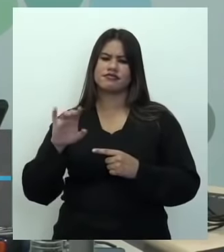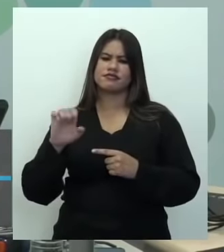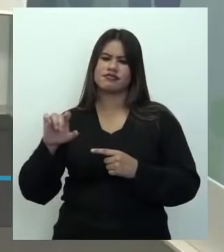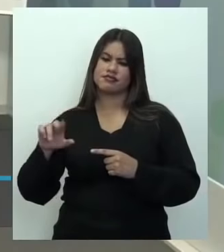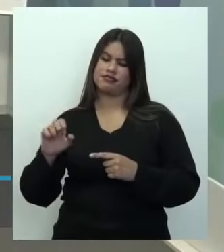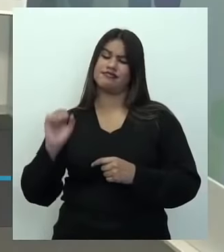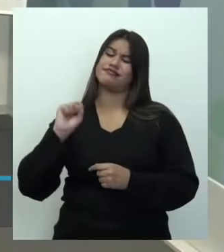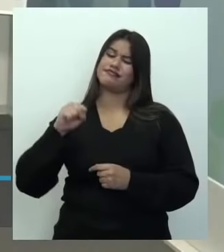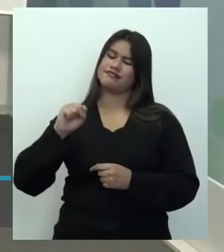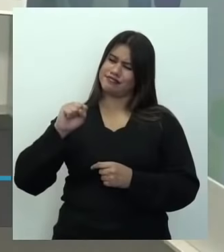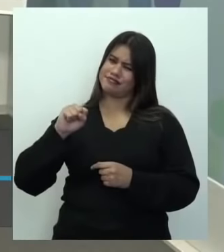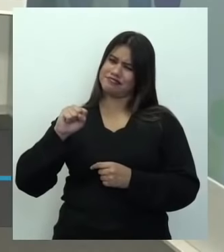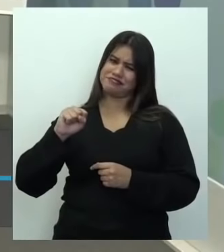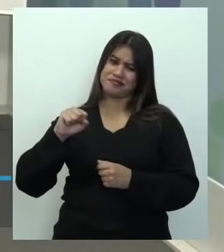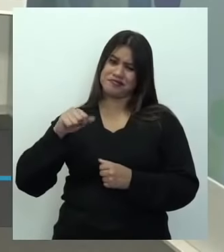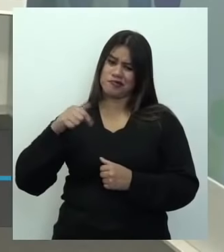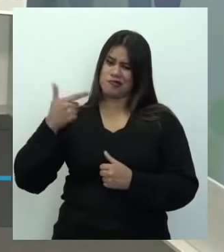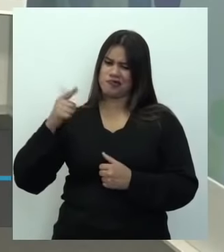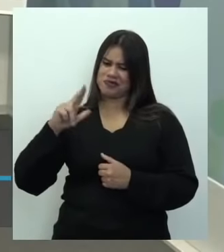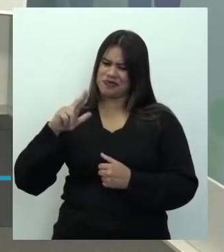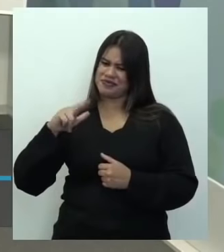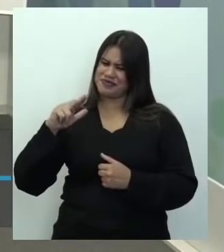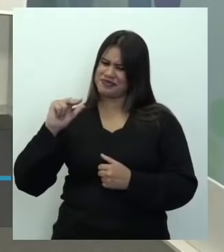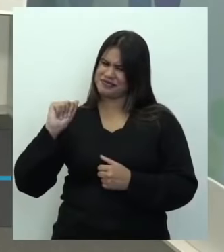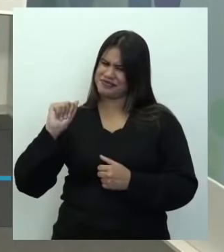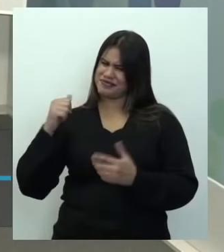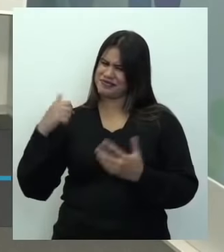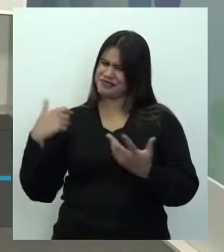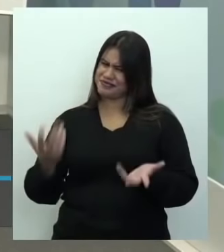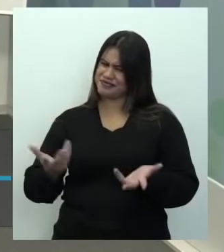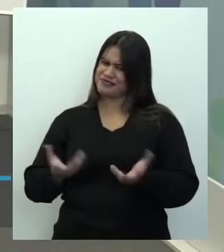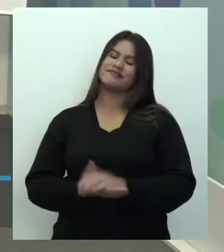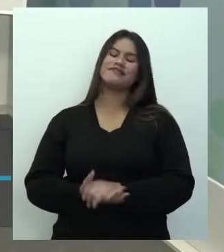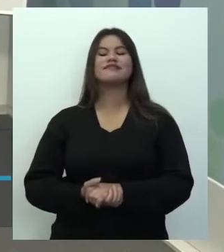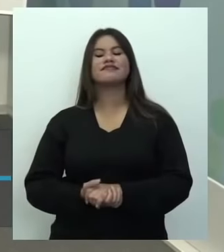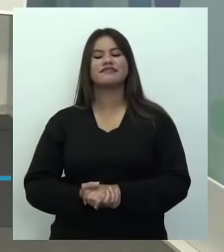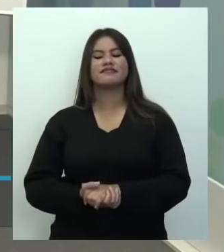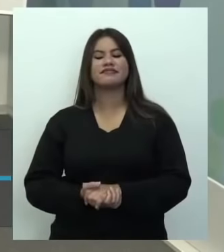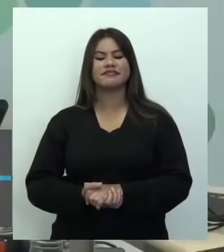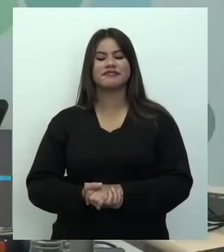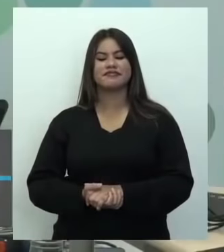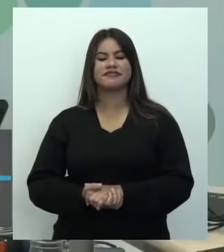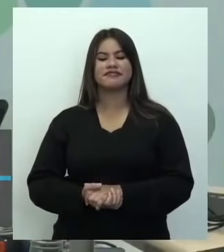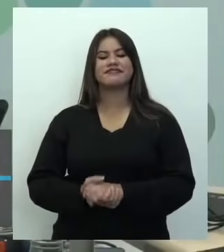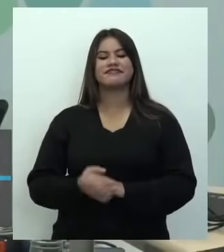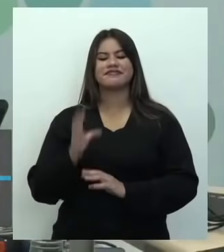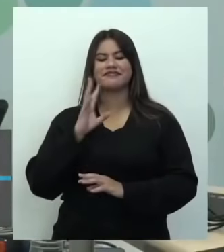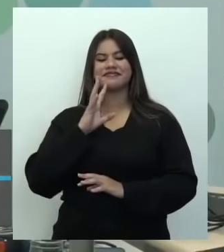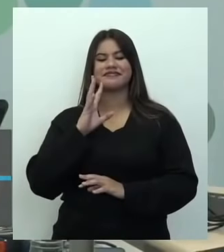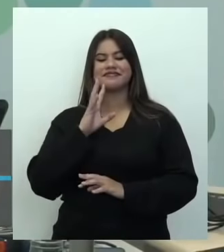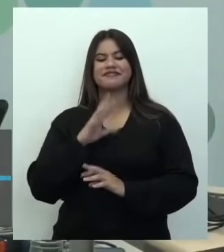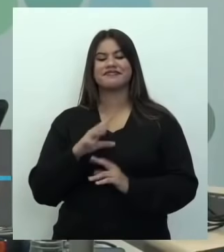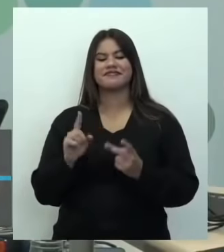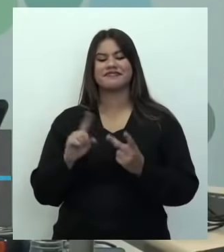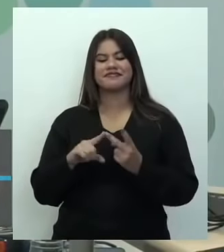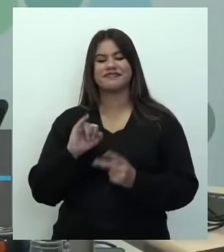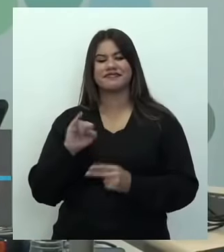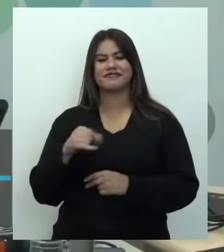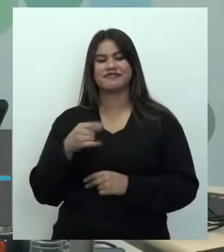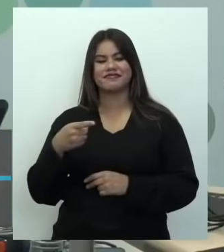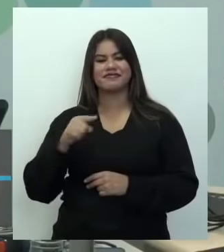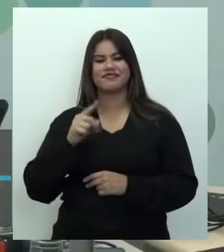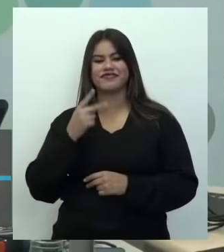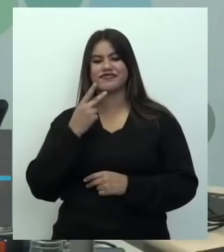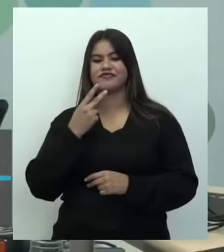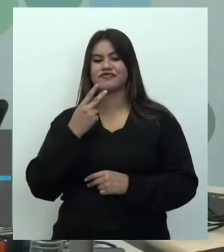nunca? Né? Uma expressão muito utilizada na rede. Quem nunca? Achei muito interessante. O João Vitor, ele